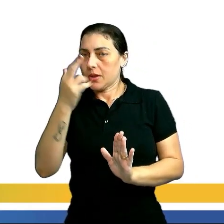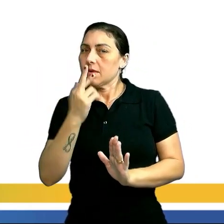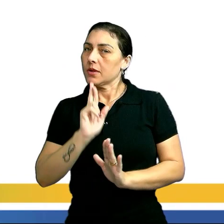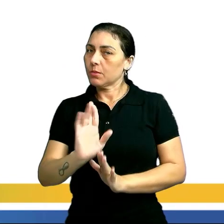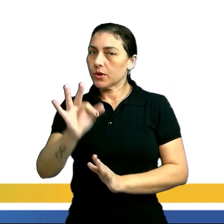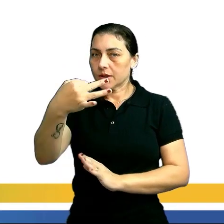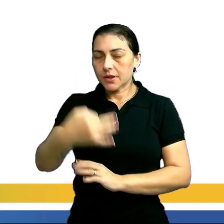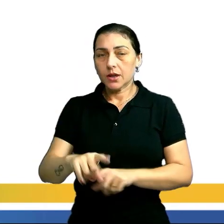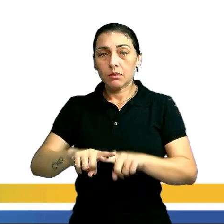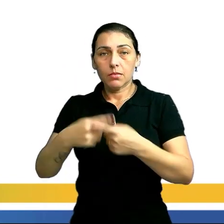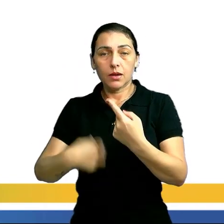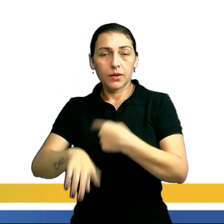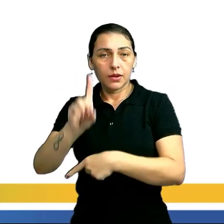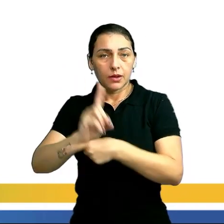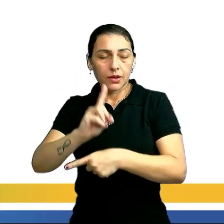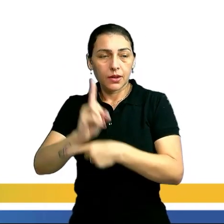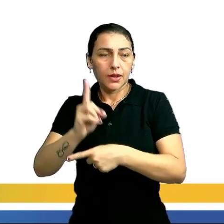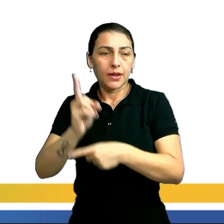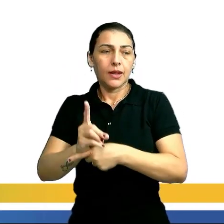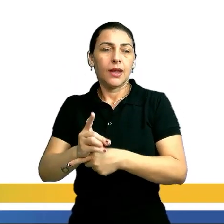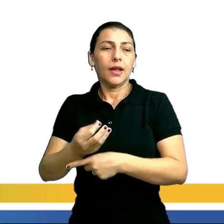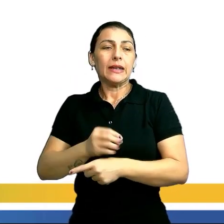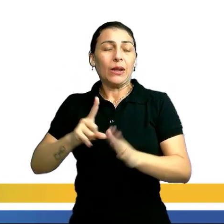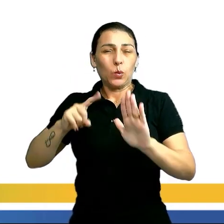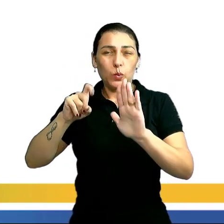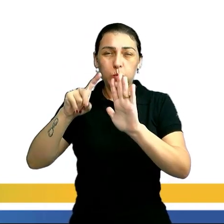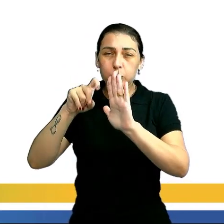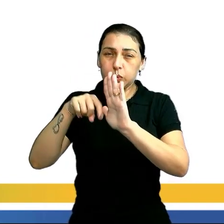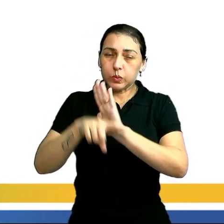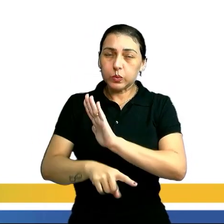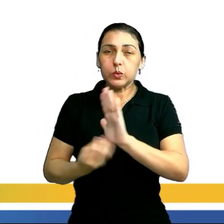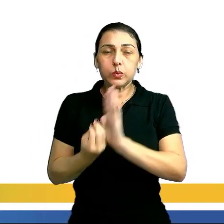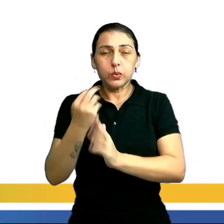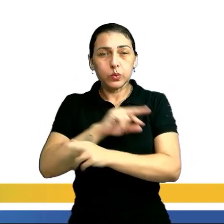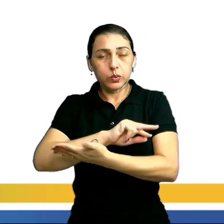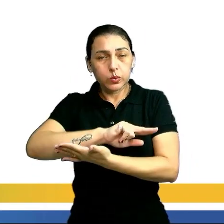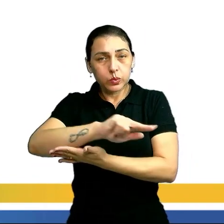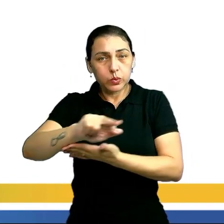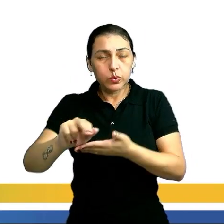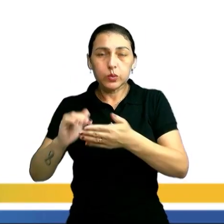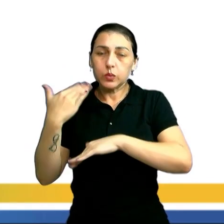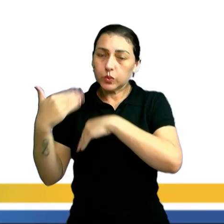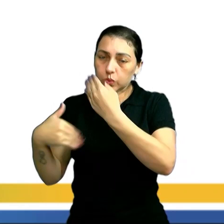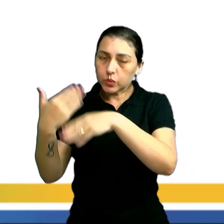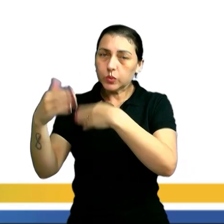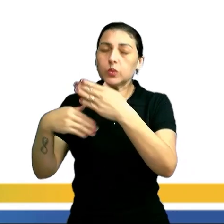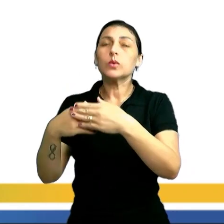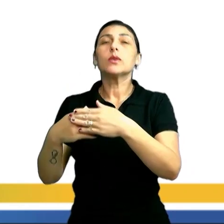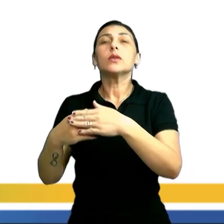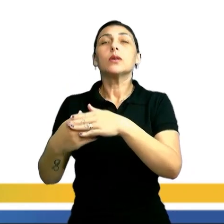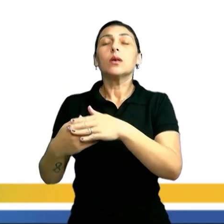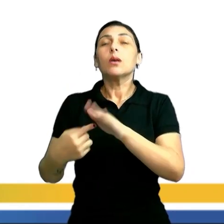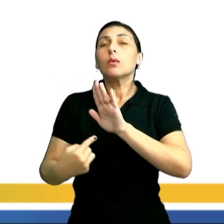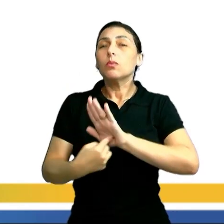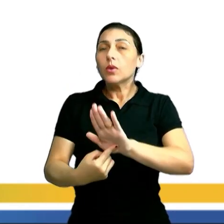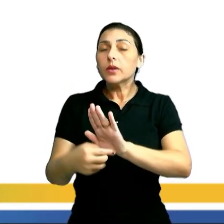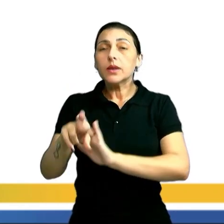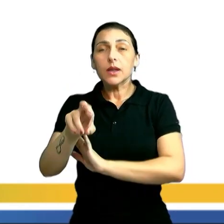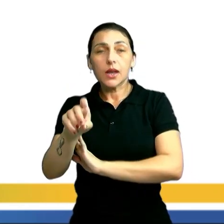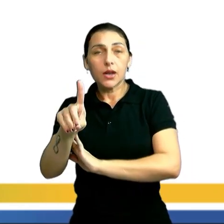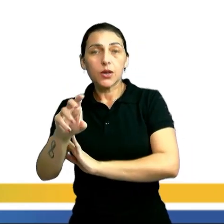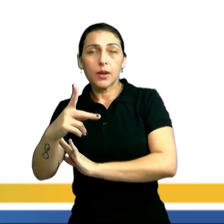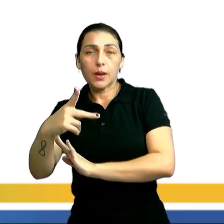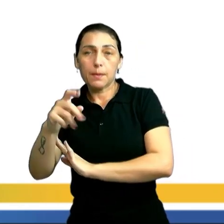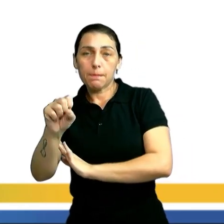resposta correta. Mas vamos ver. Seres vermiformes e micro-organismos são evolutivamente aparentados. RED e